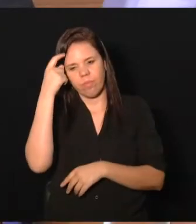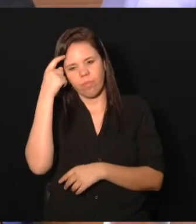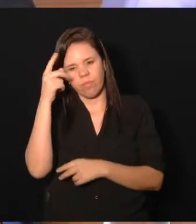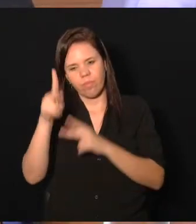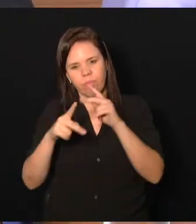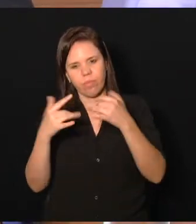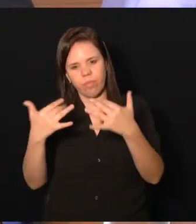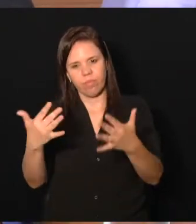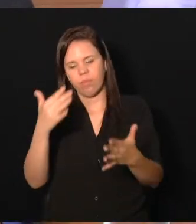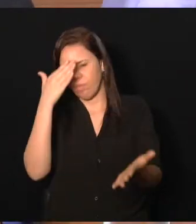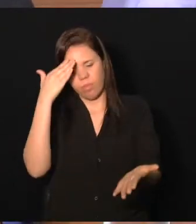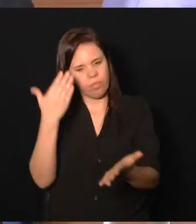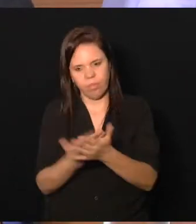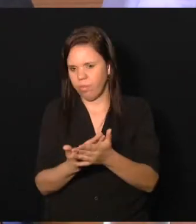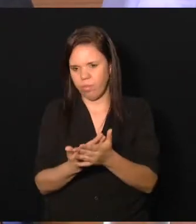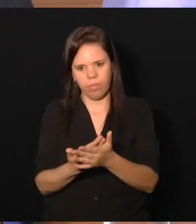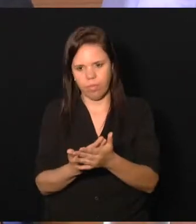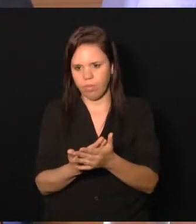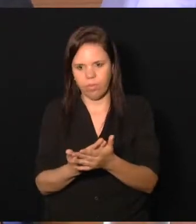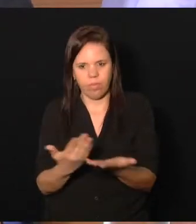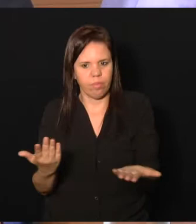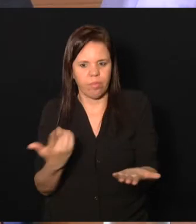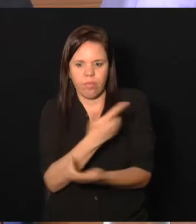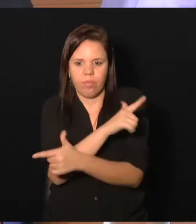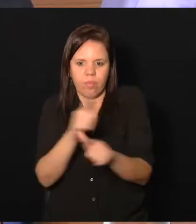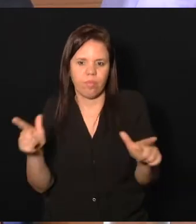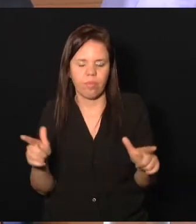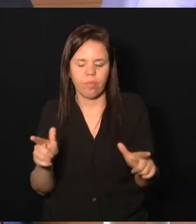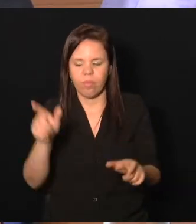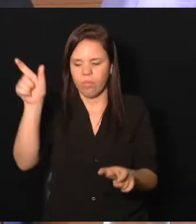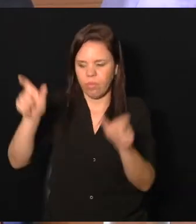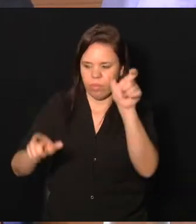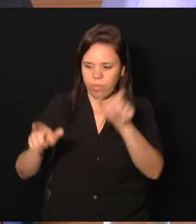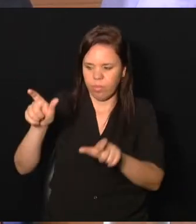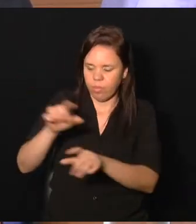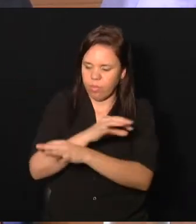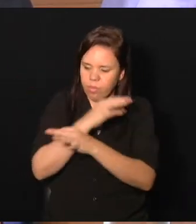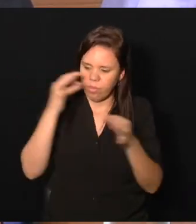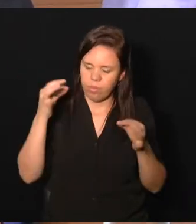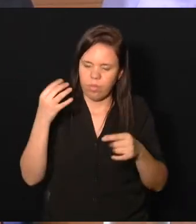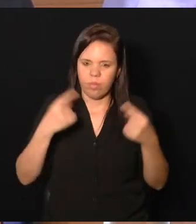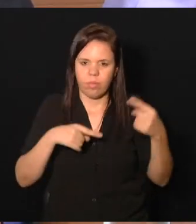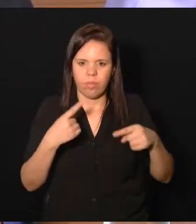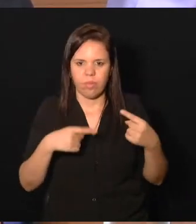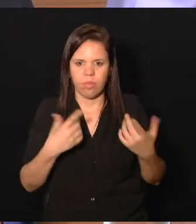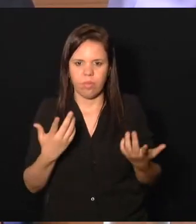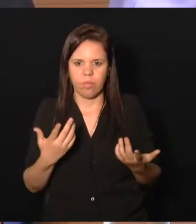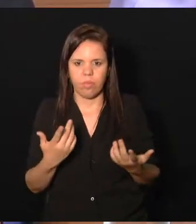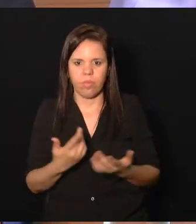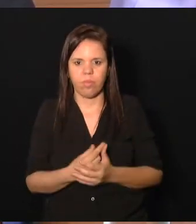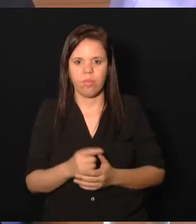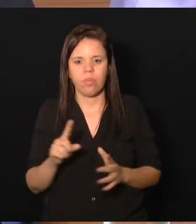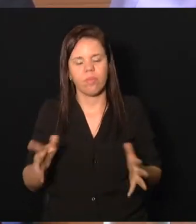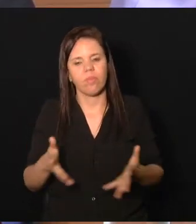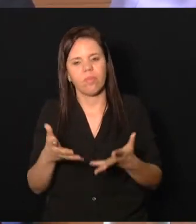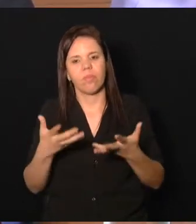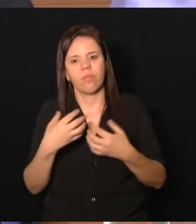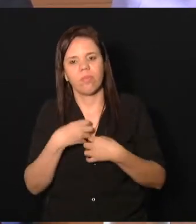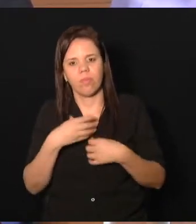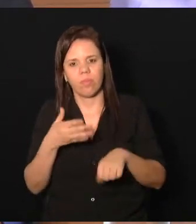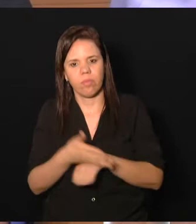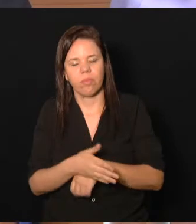A incredulidade de achar que não existem homens de bens na política foi o motivo que me fez